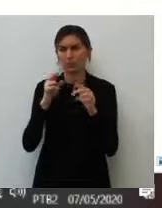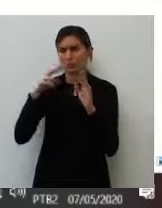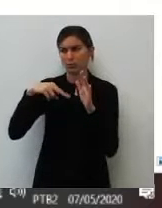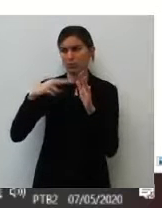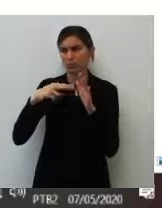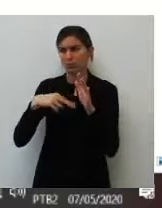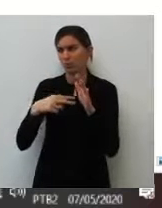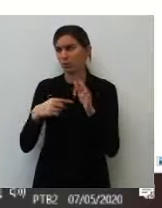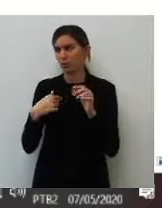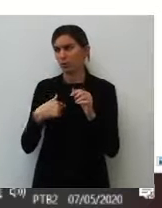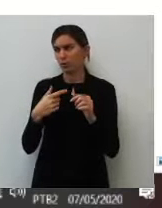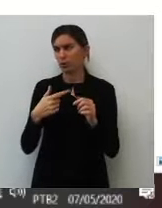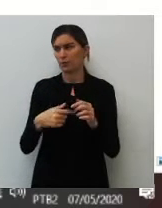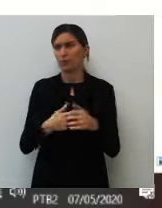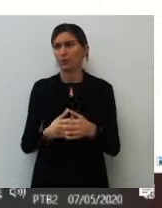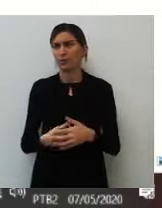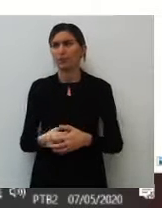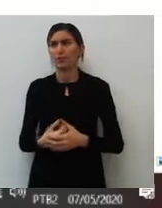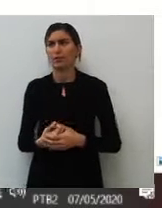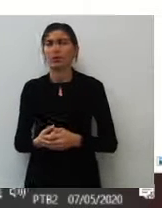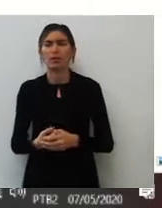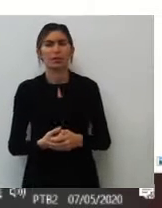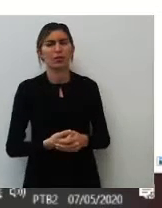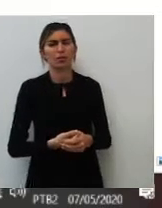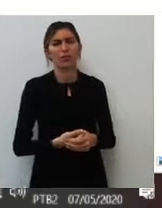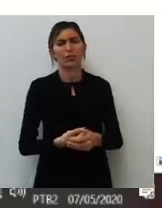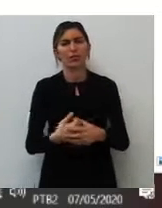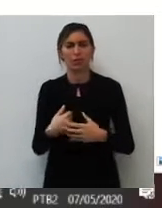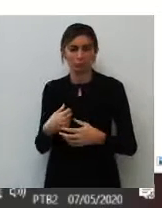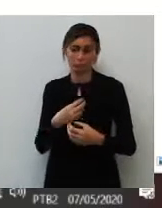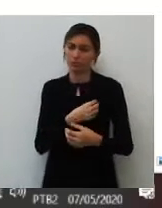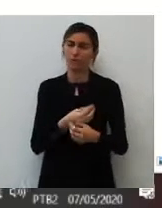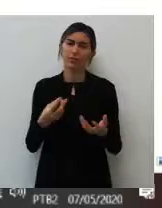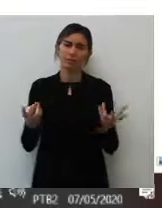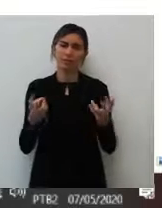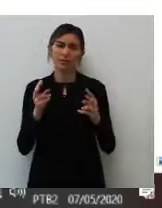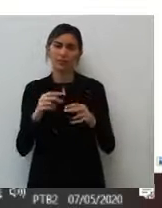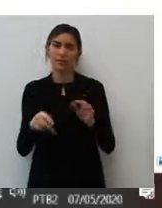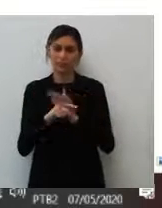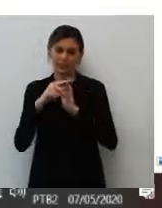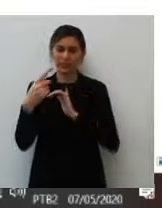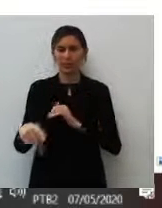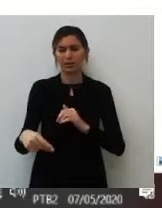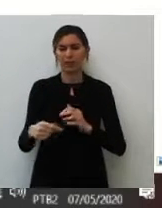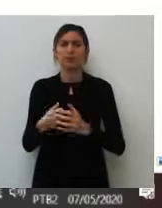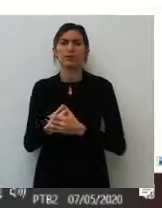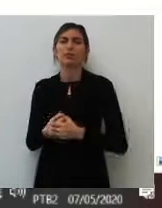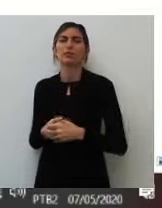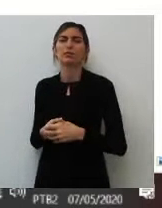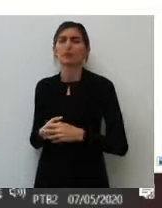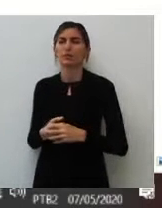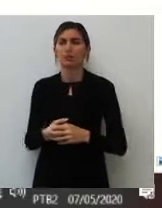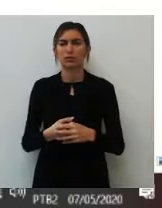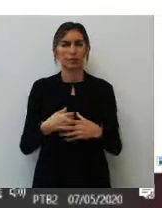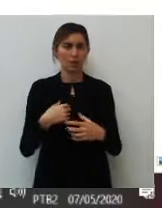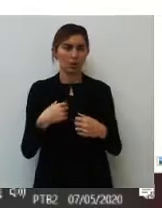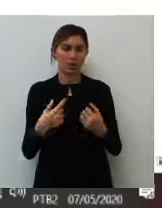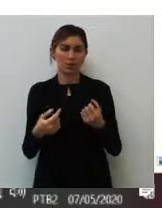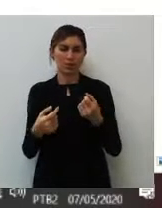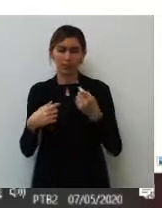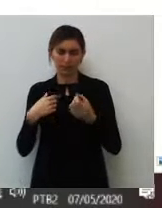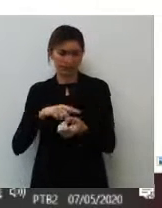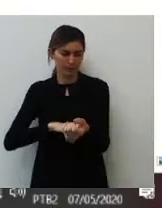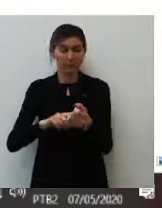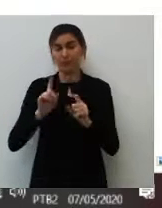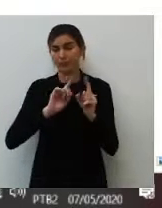aqui que é um negócio lady lá que eu leio de café aí não a gente tá ao vivo e faz parte mesmo não vamos conversar